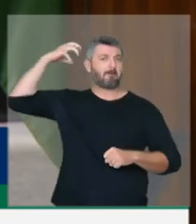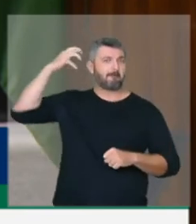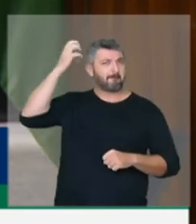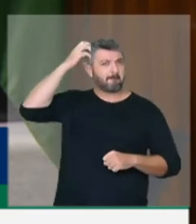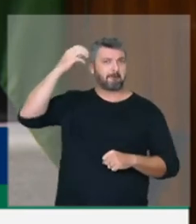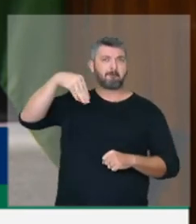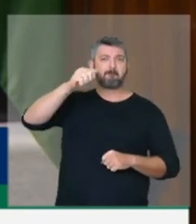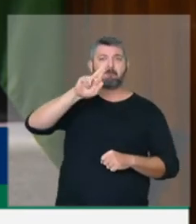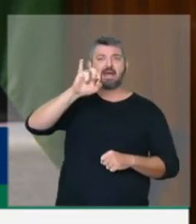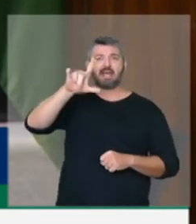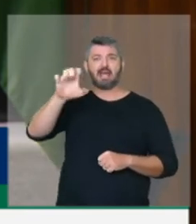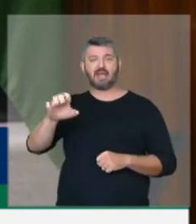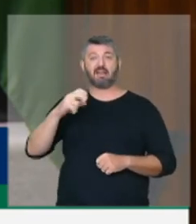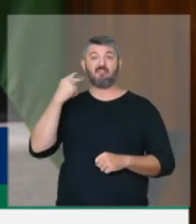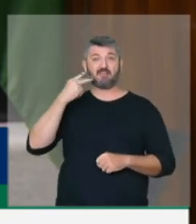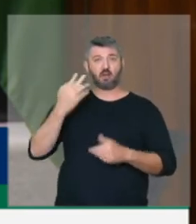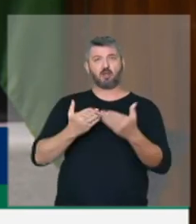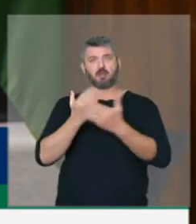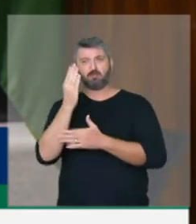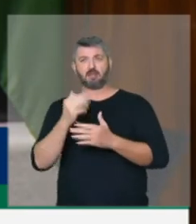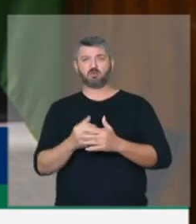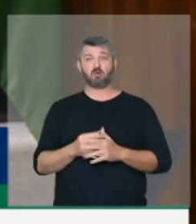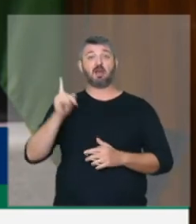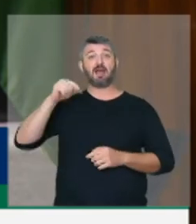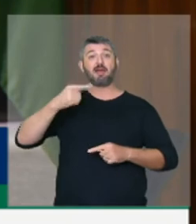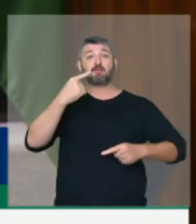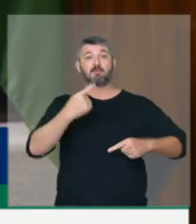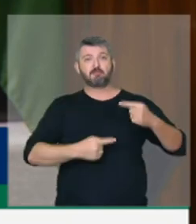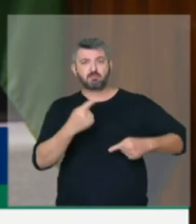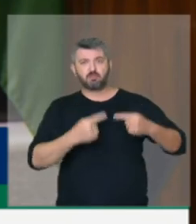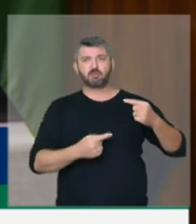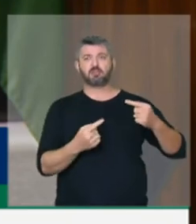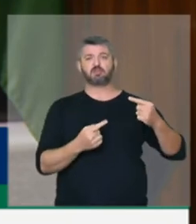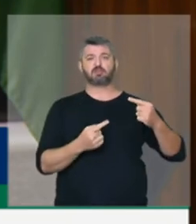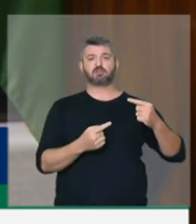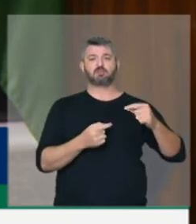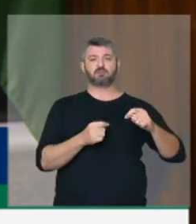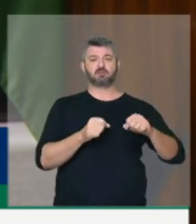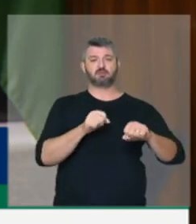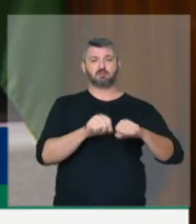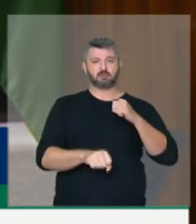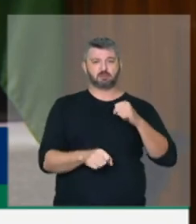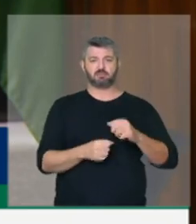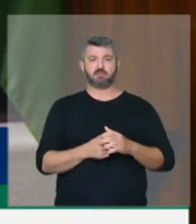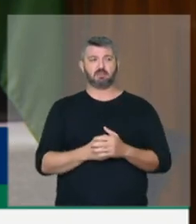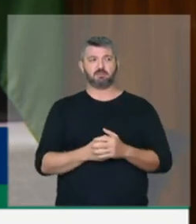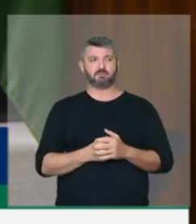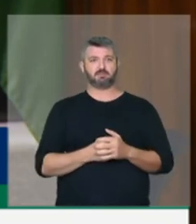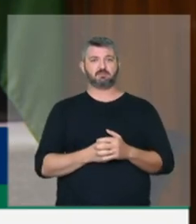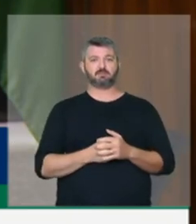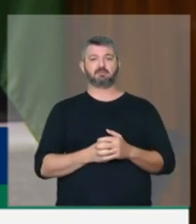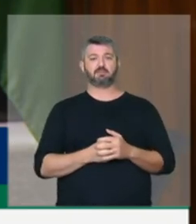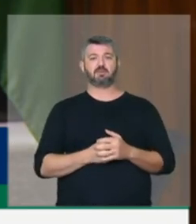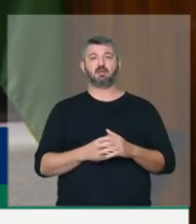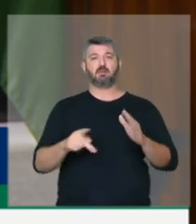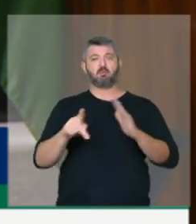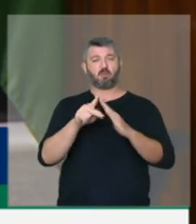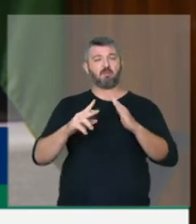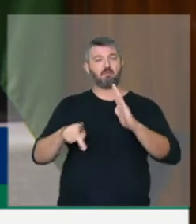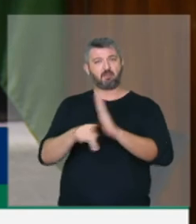Franco, vereadora eleita. É a política que extermina os jovens negros nas favelas